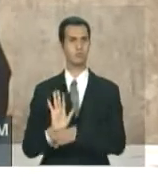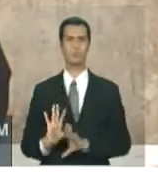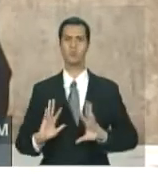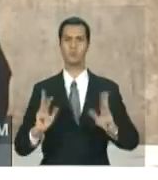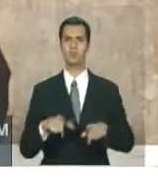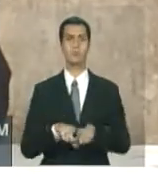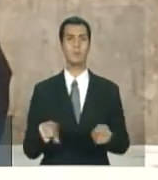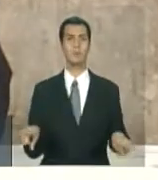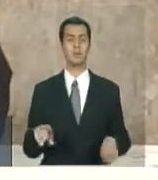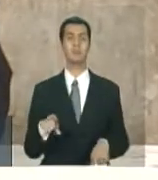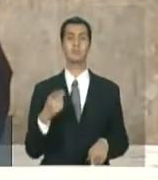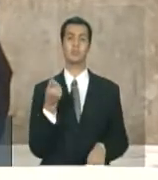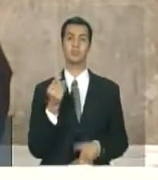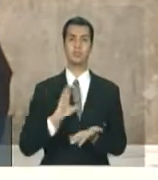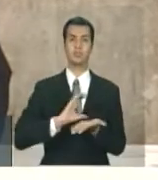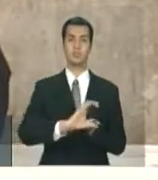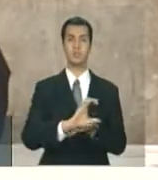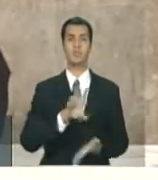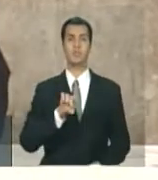recurso de